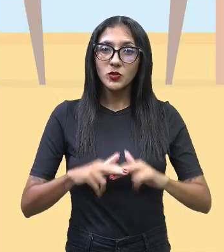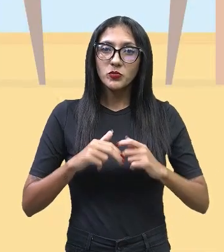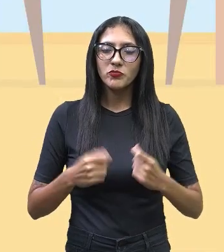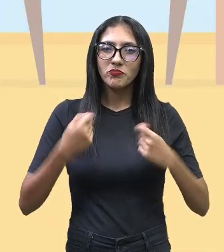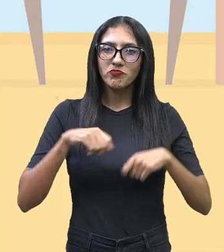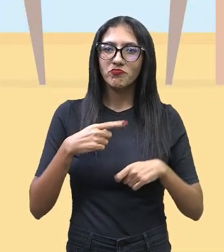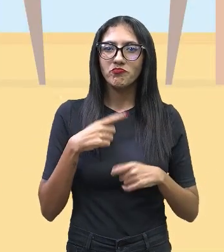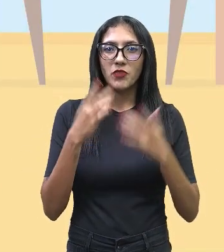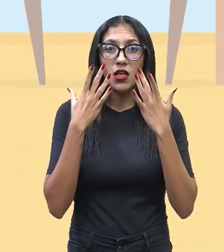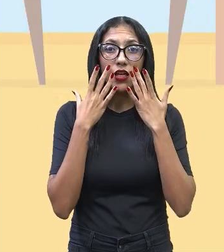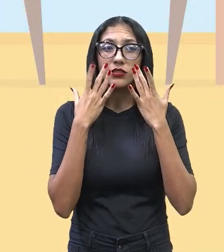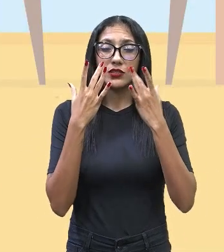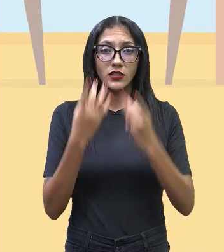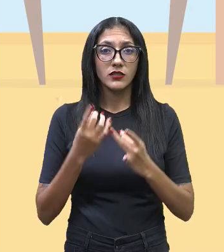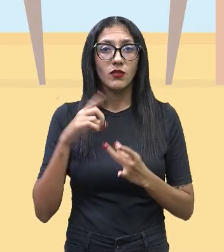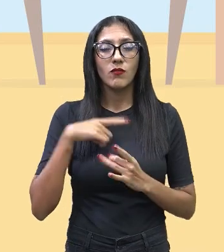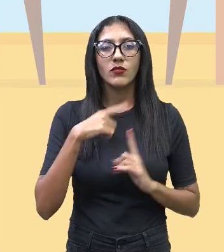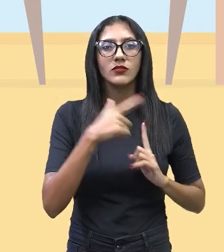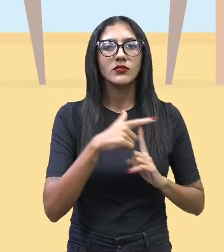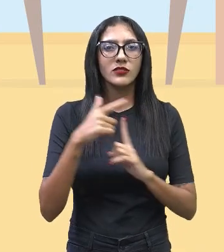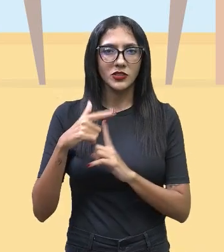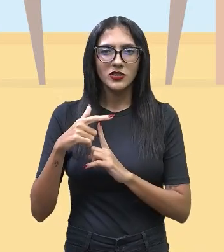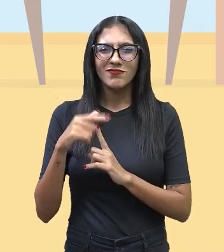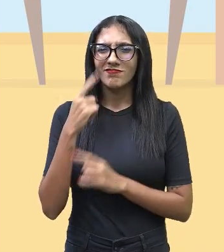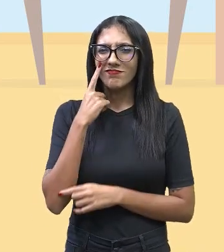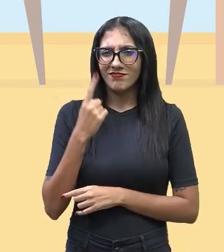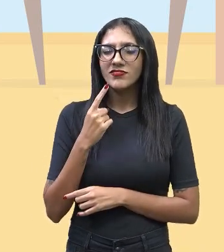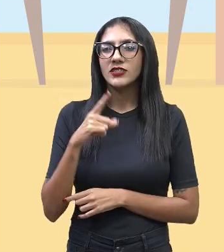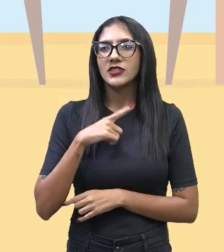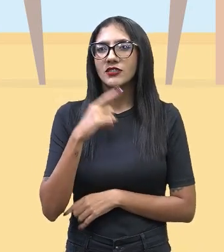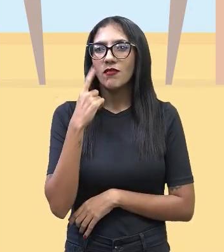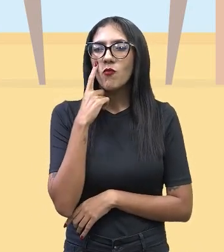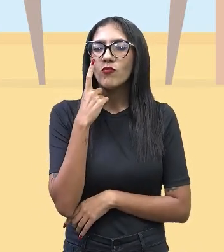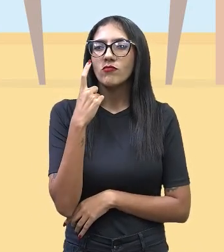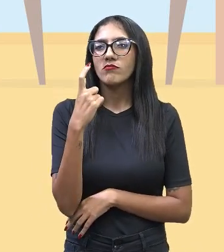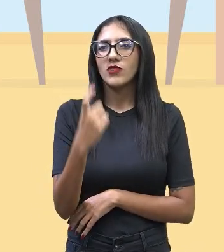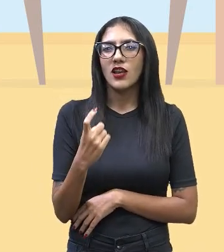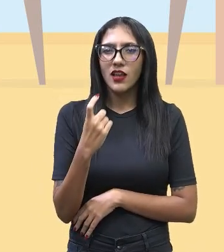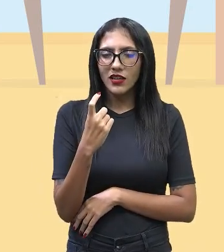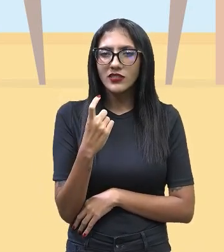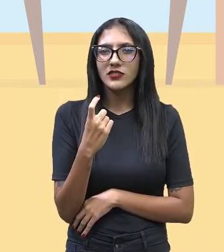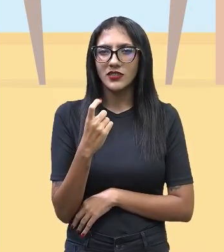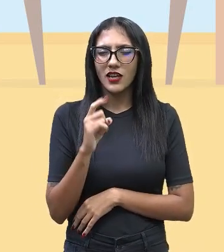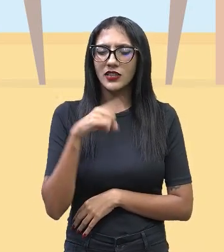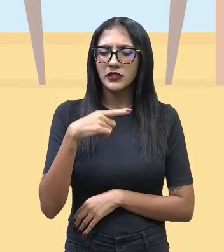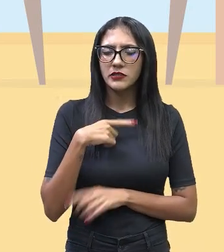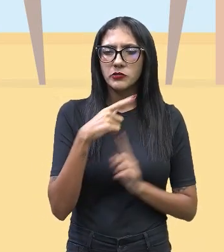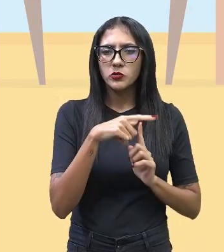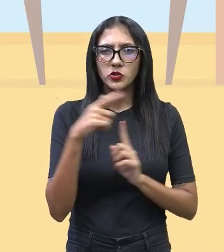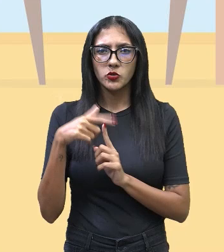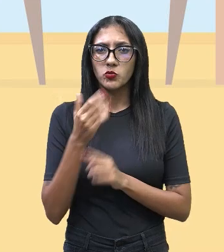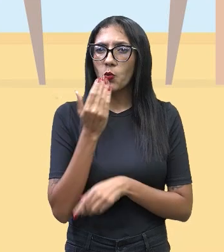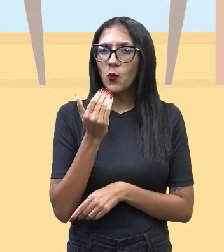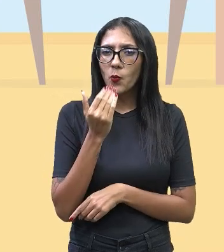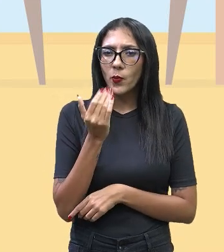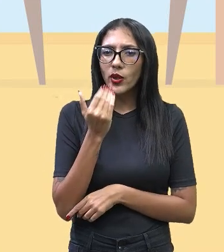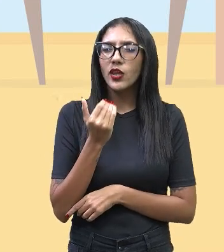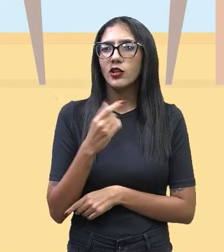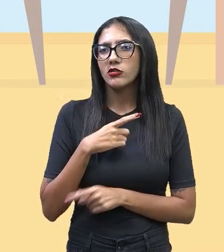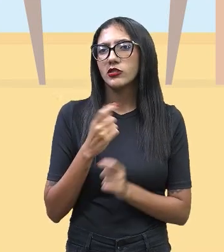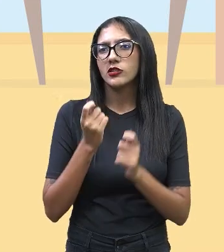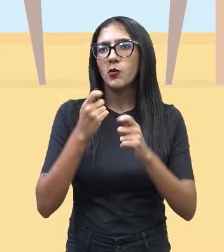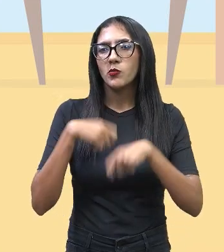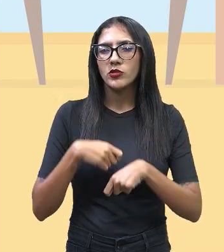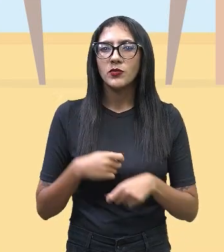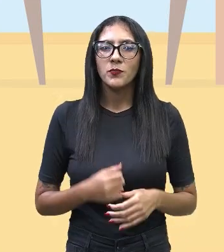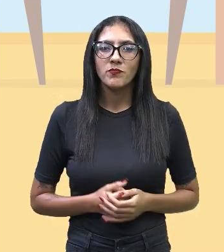está falando aqui para a gente. Olha como eles nos atraem, né? Para uma alimentação... Completamente, para que a gente possa